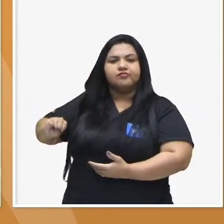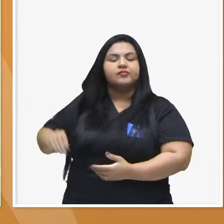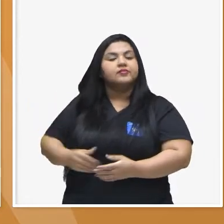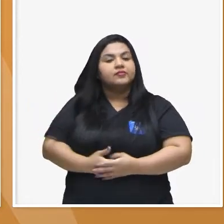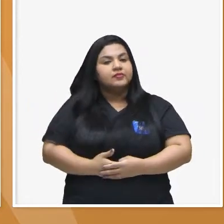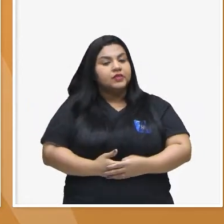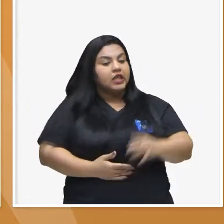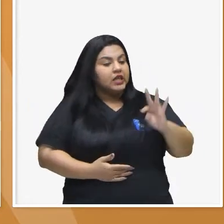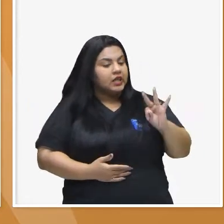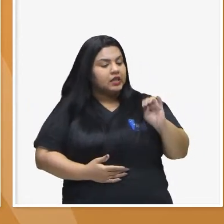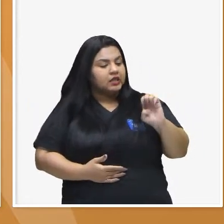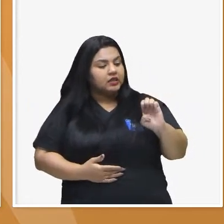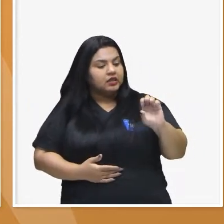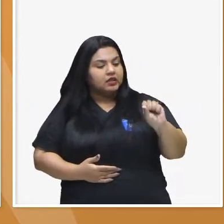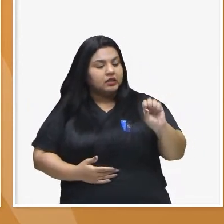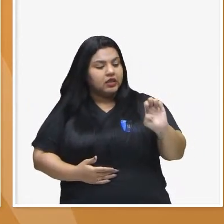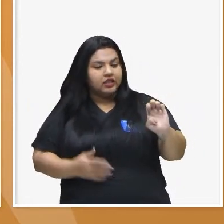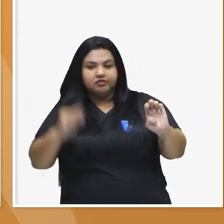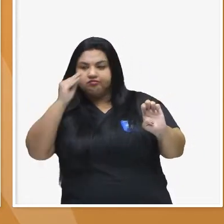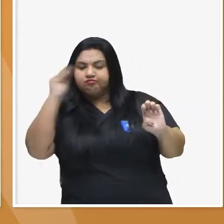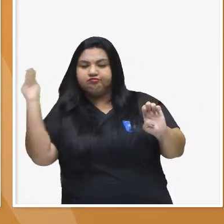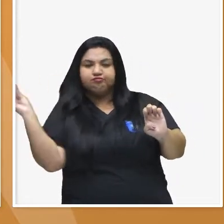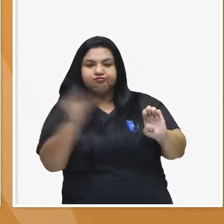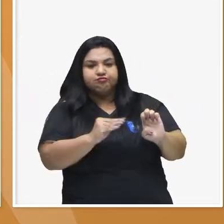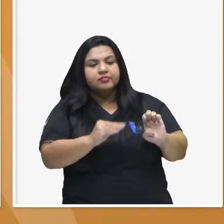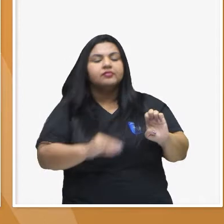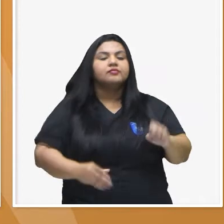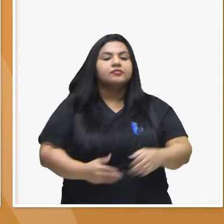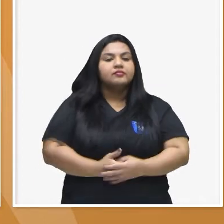É a negação daquela afirmativa.